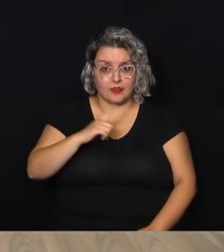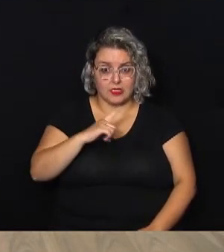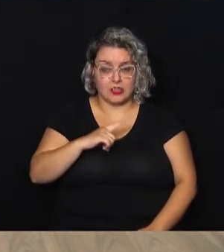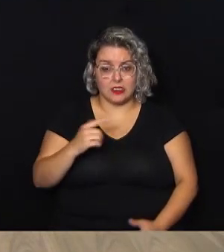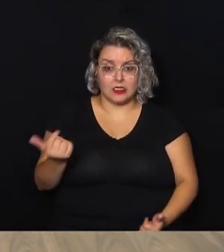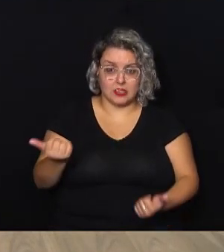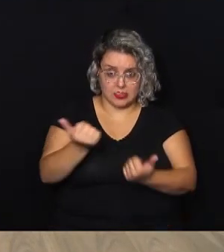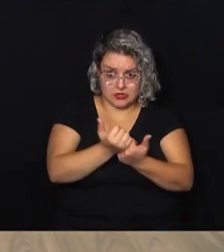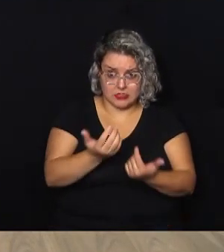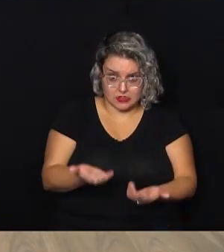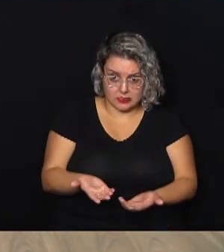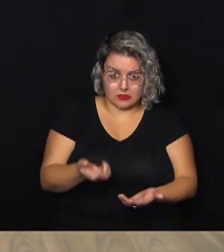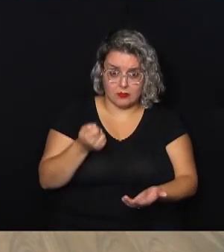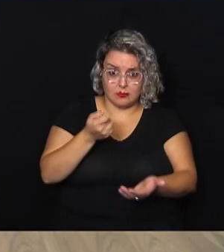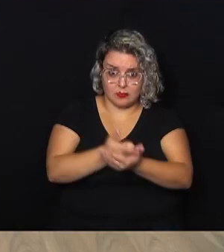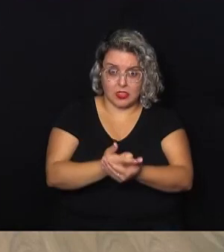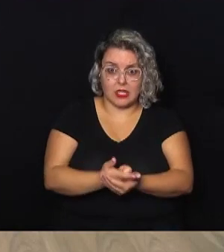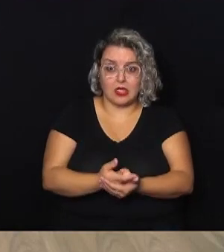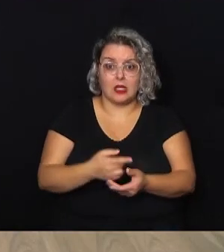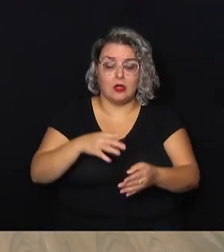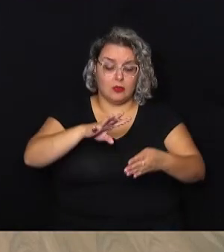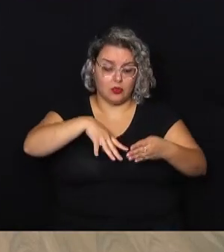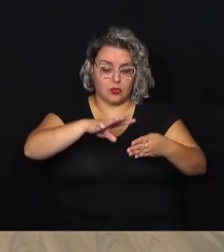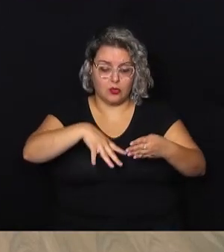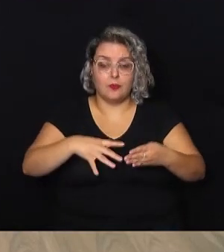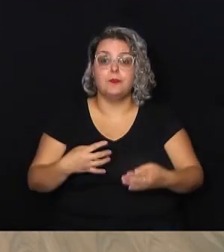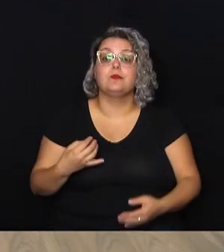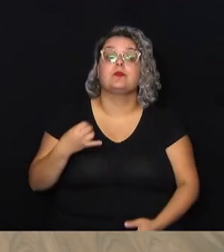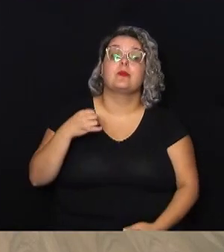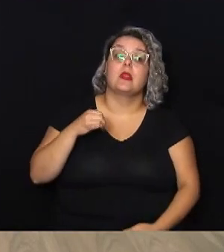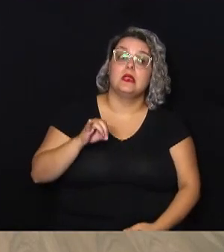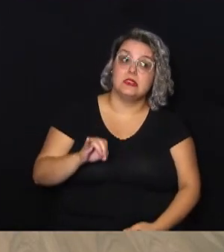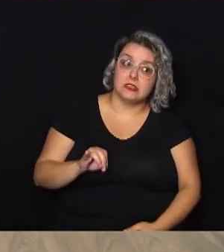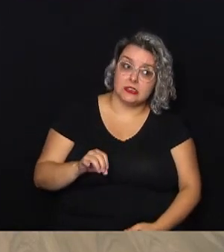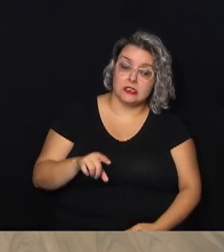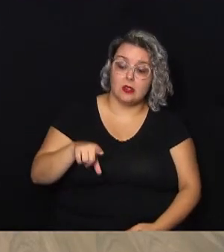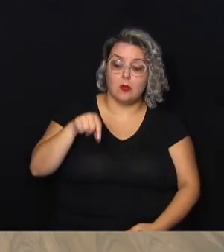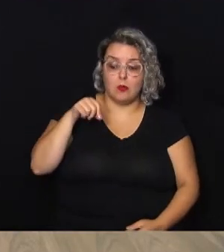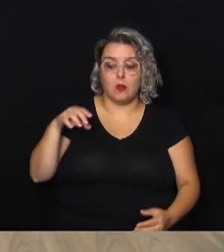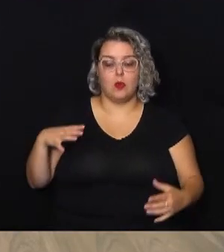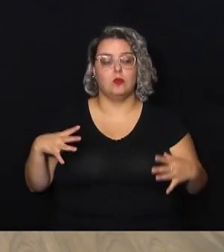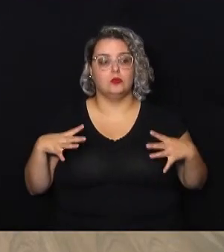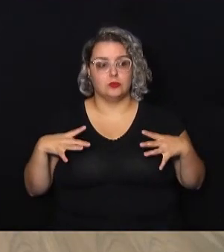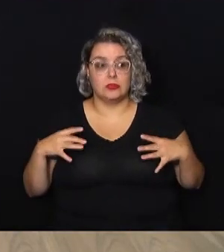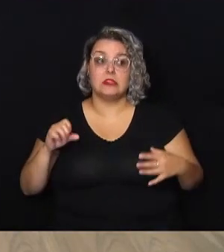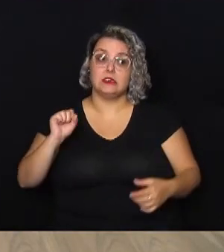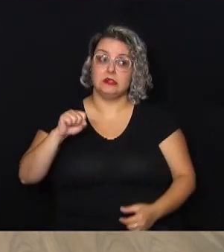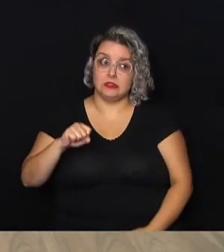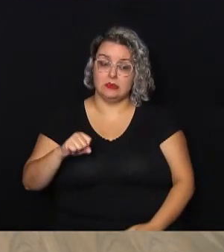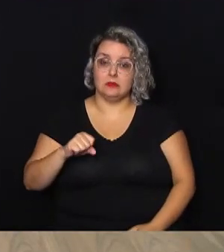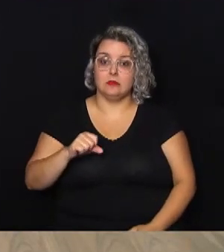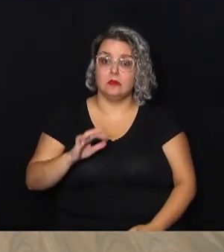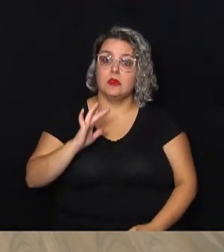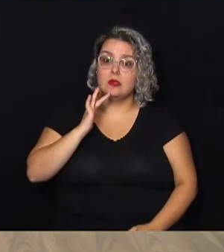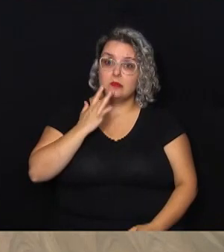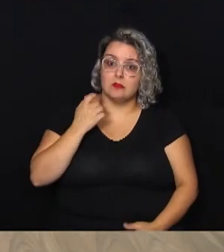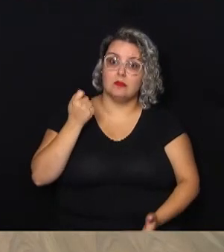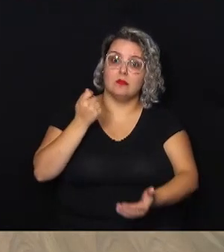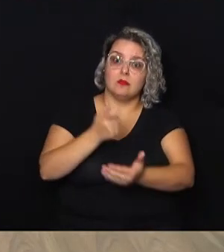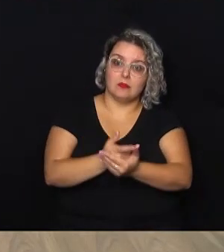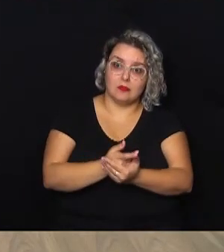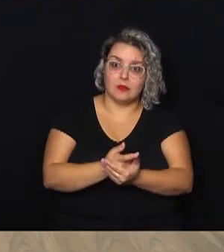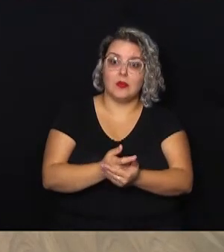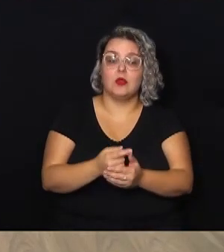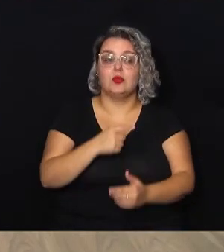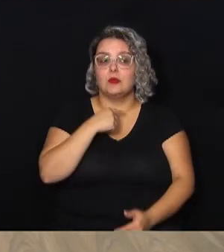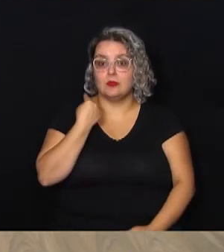então? Se for considerado o ponto facultativo ali, sim, mas é preferível que sempre pague no prazo